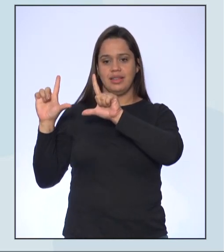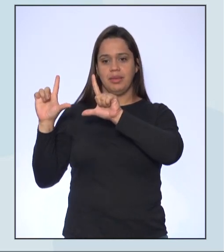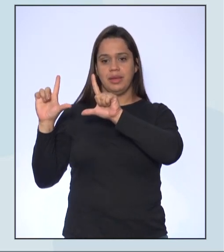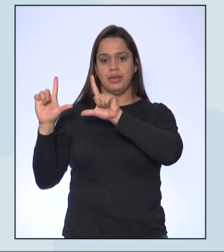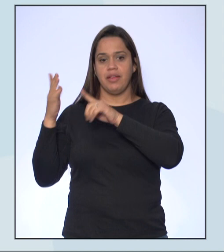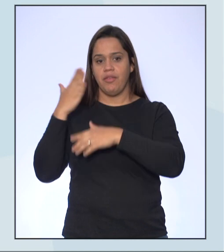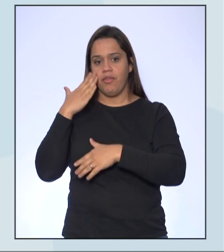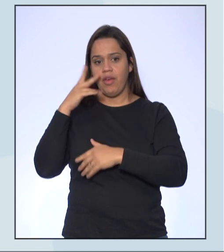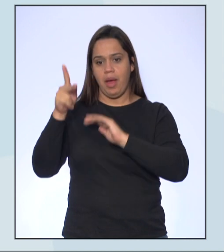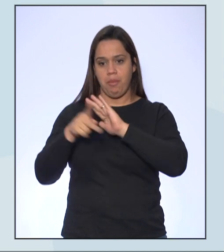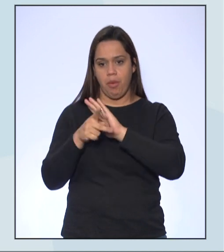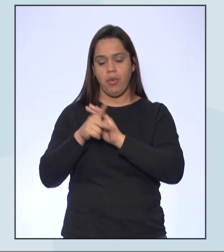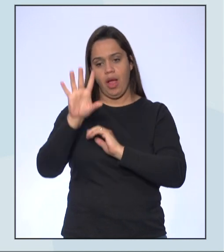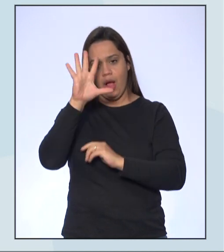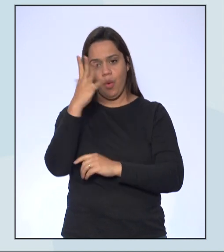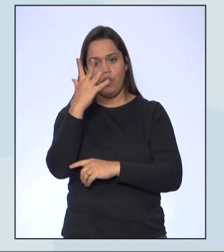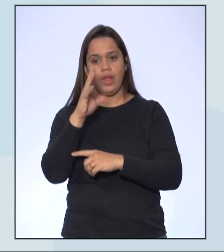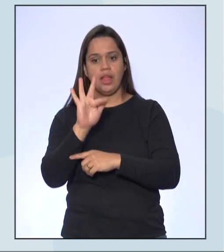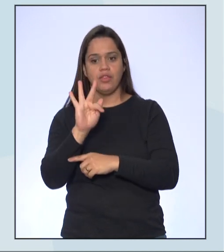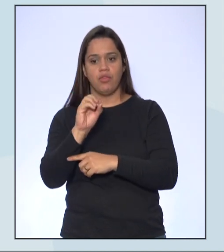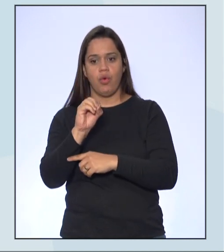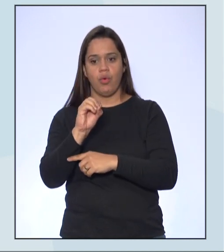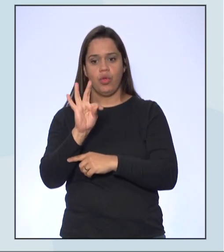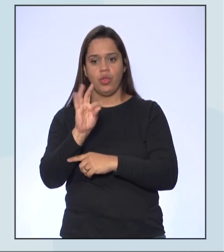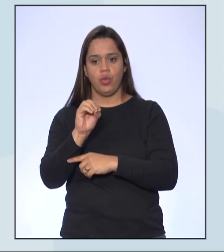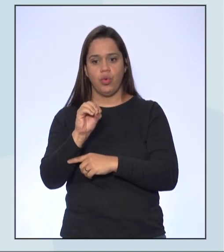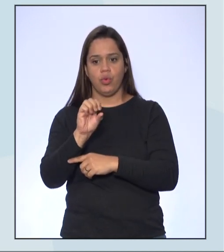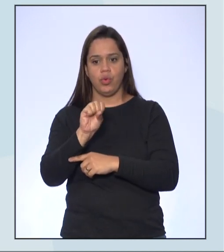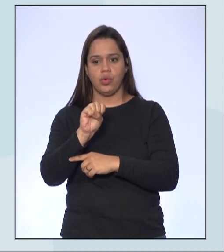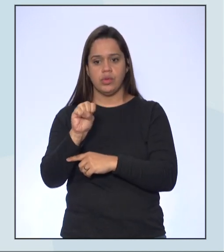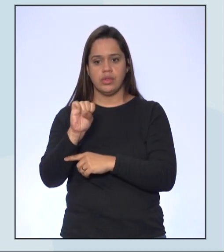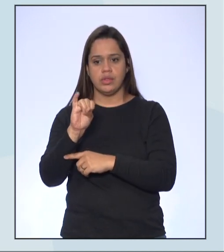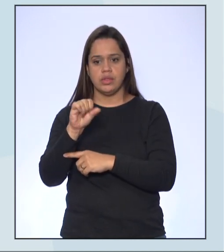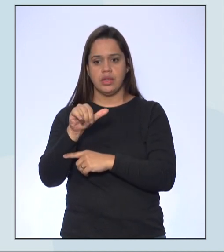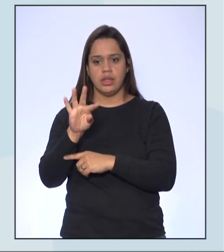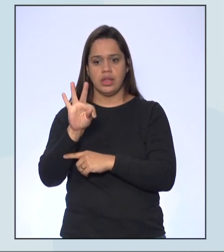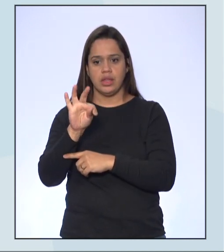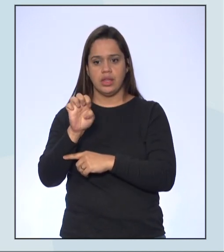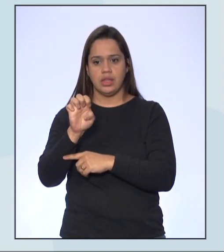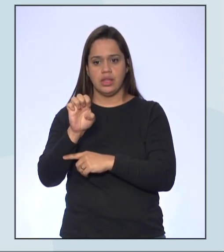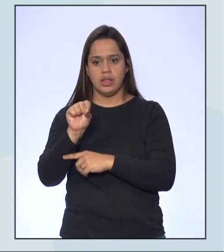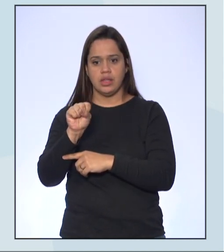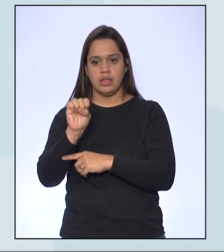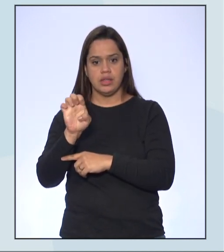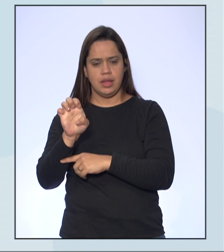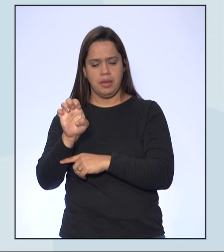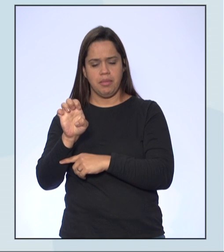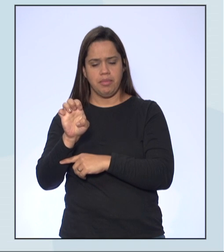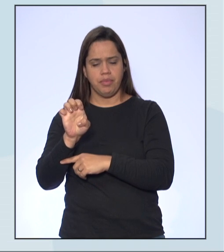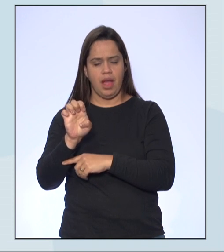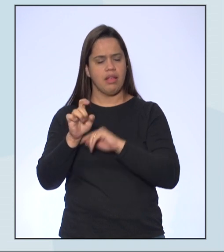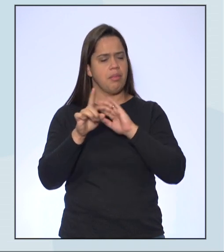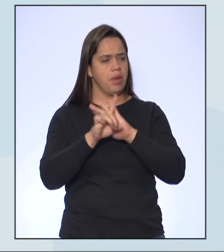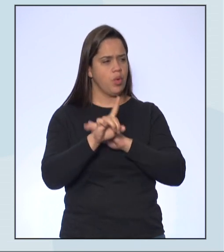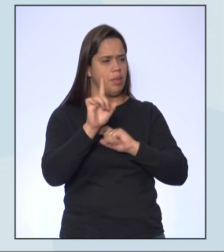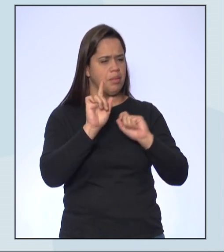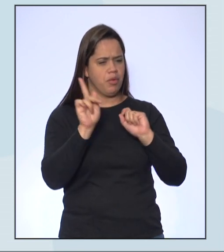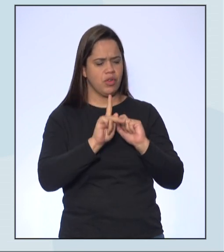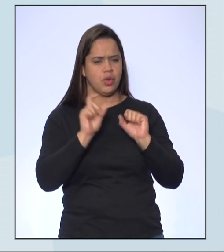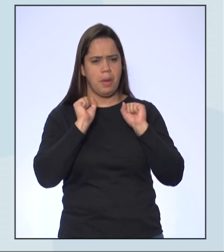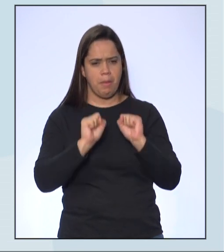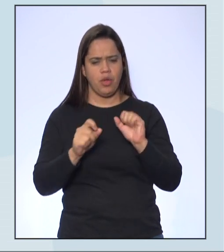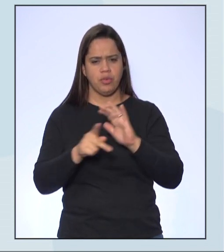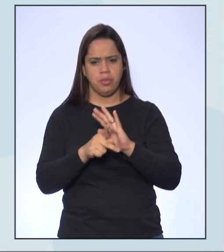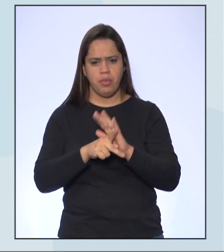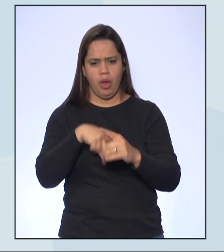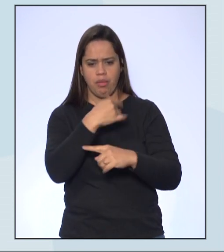meus aluninhos estão até lembrando deste quadro. Então, olha só a plantinha. Desenho de uma árvore, mas, professora, podia ser outro ser vivo? Pode. As algas